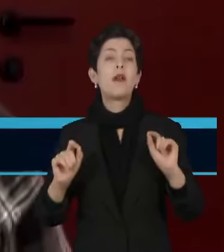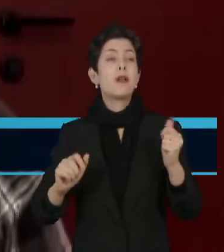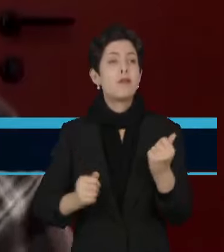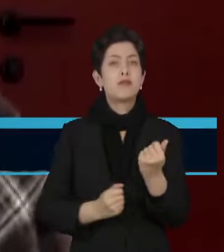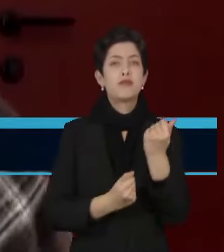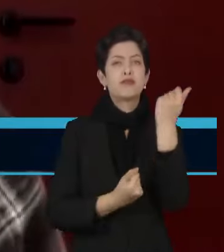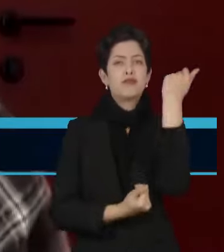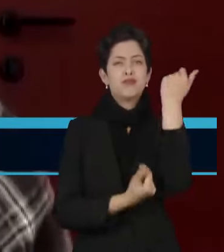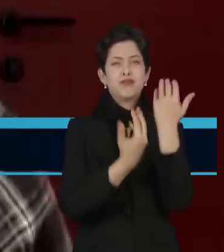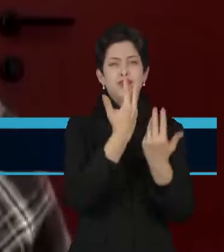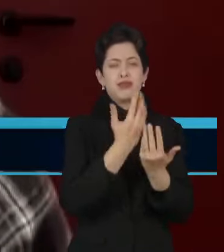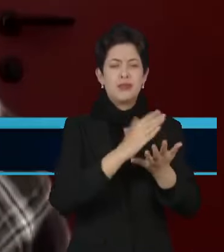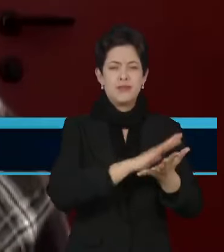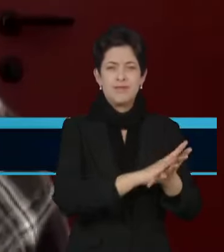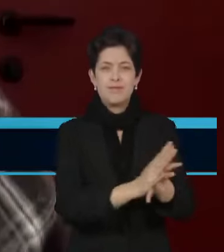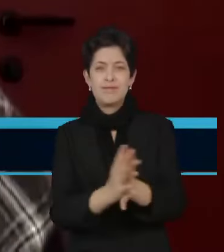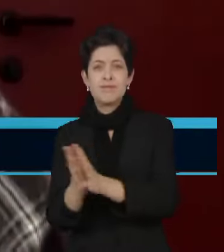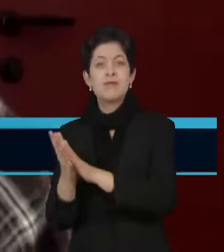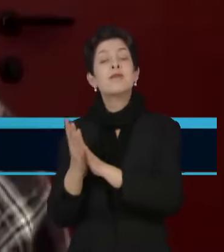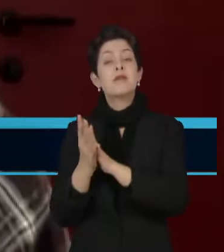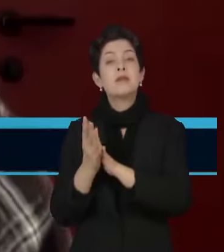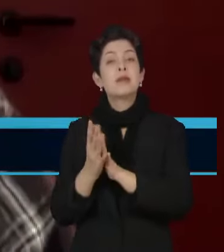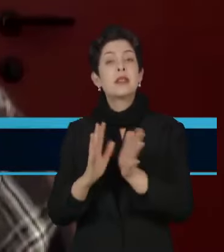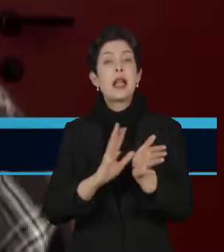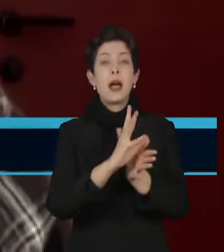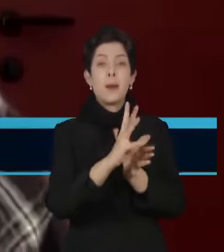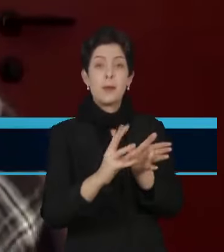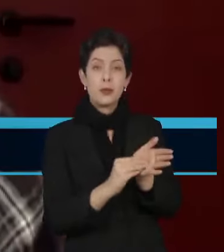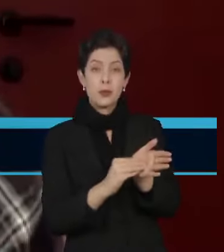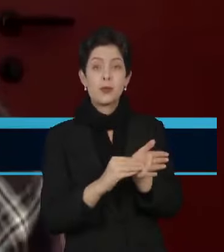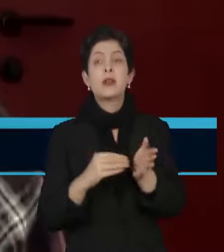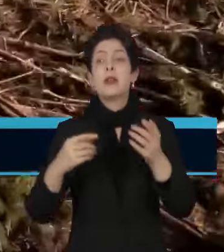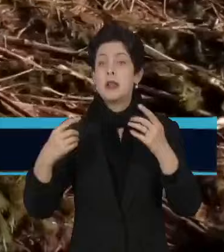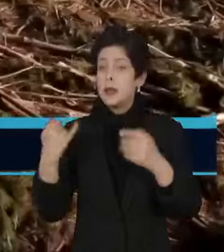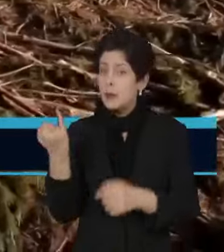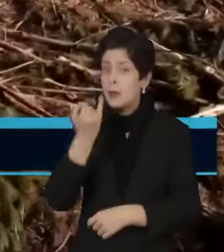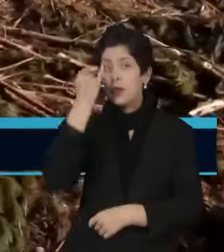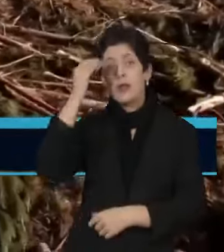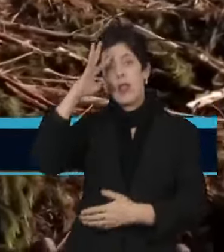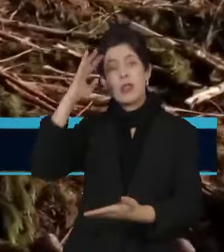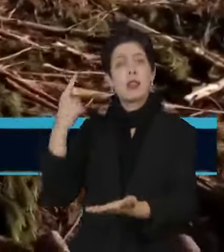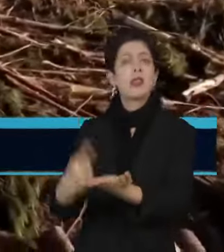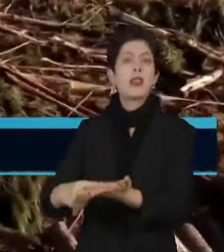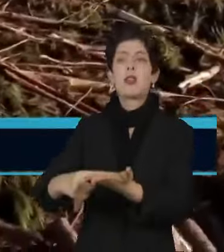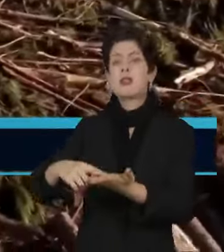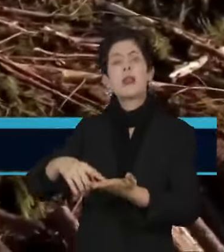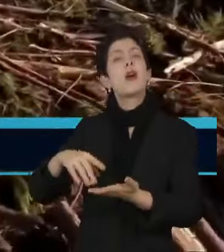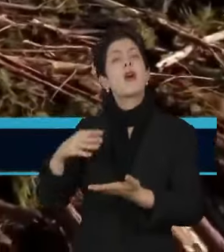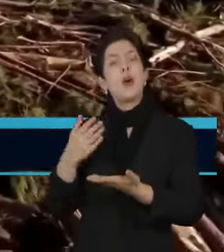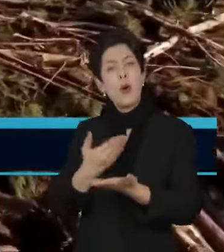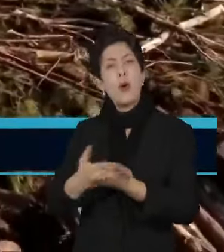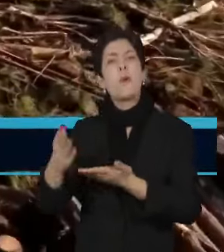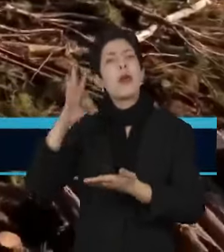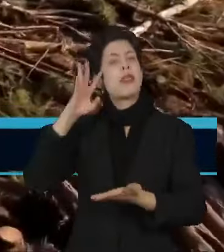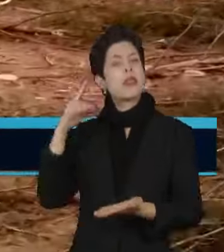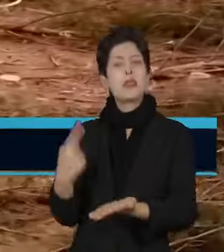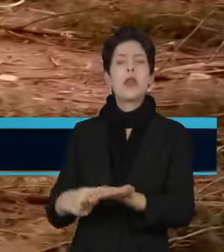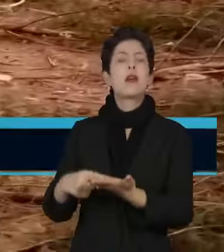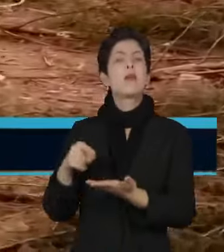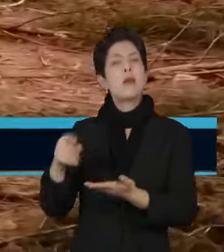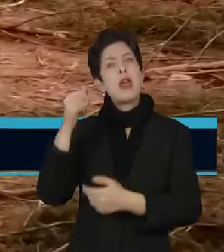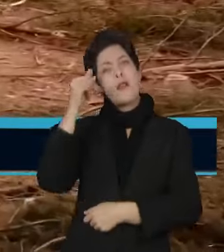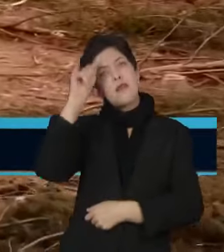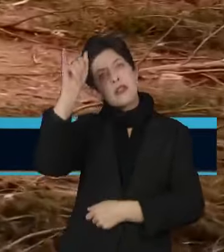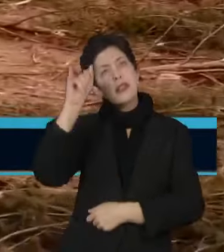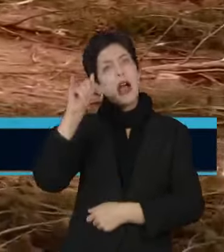Amazônia O que significa que é fundamental esse tipo de decisão para começar a trabalhar a a a evitar